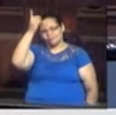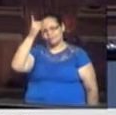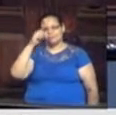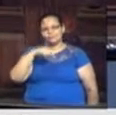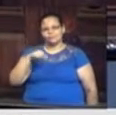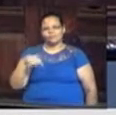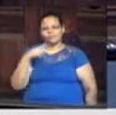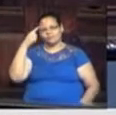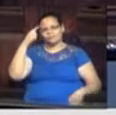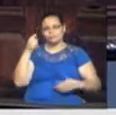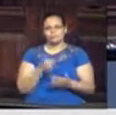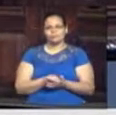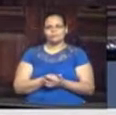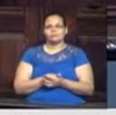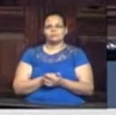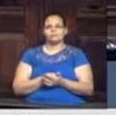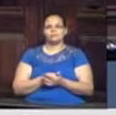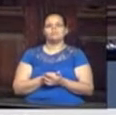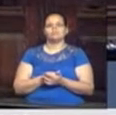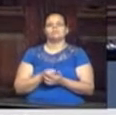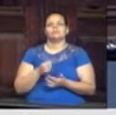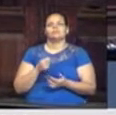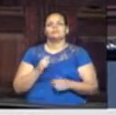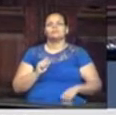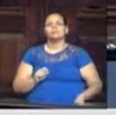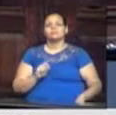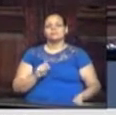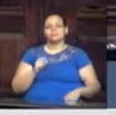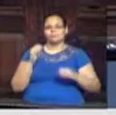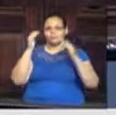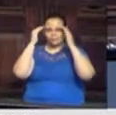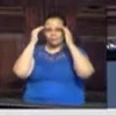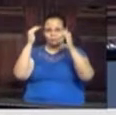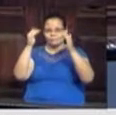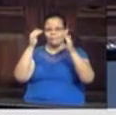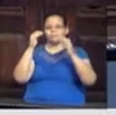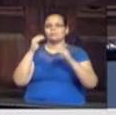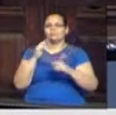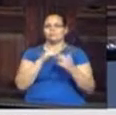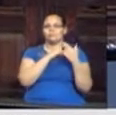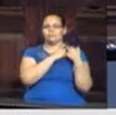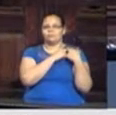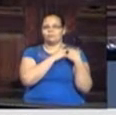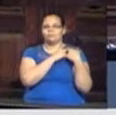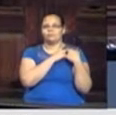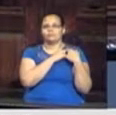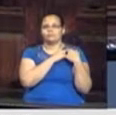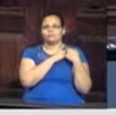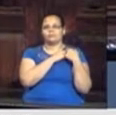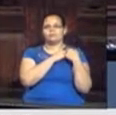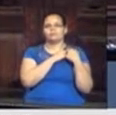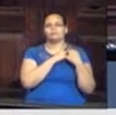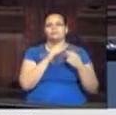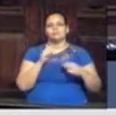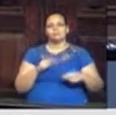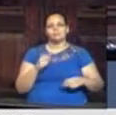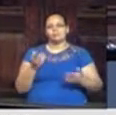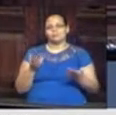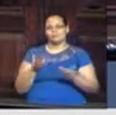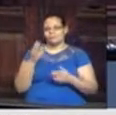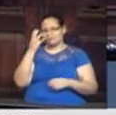A nossa decisão foi uma decisão em respeito à nossa responsabilidade de, nessa grave